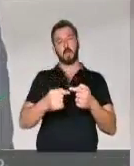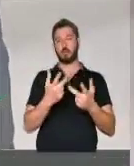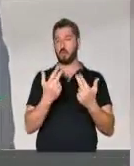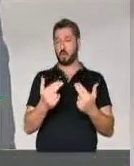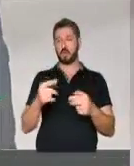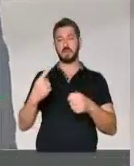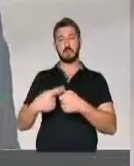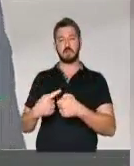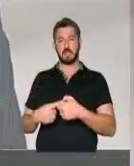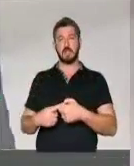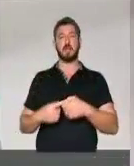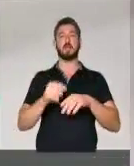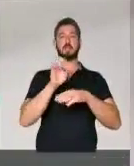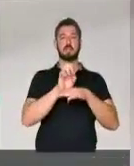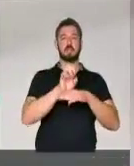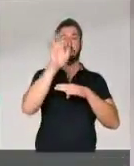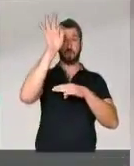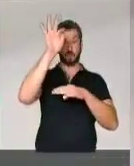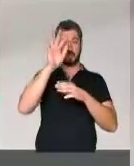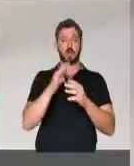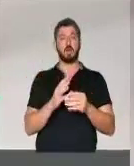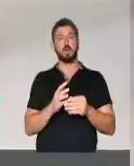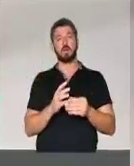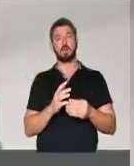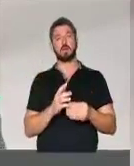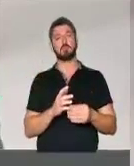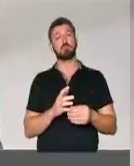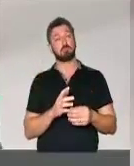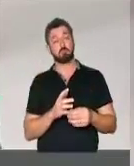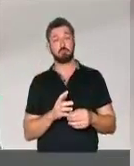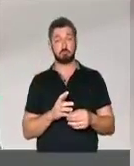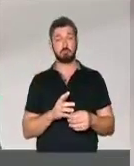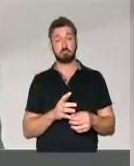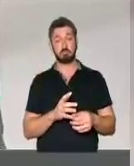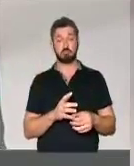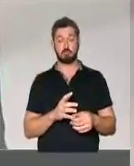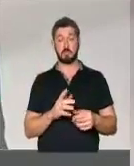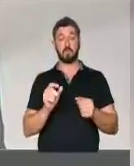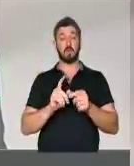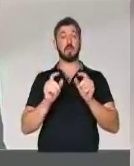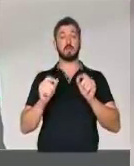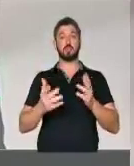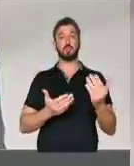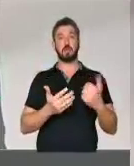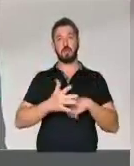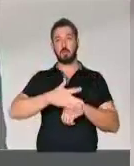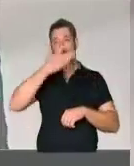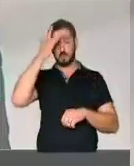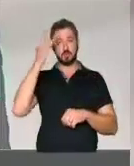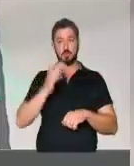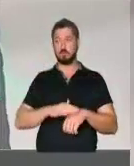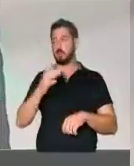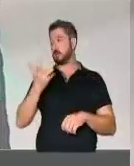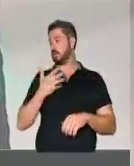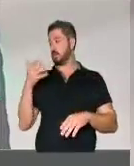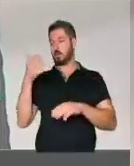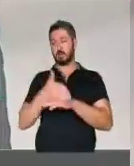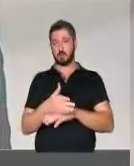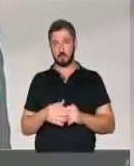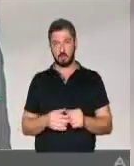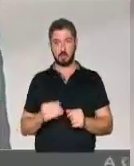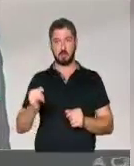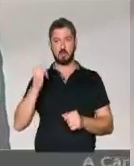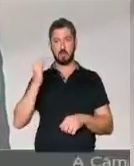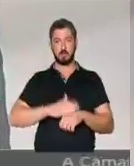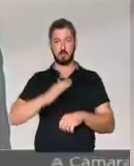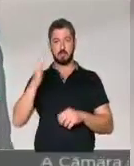municípios, estado e no nacional, isso faz com que mais jovens participem e isso é